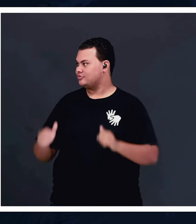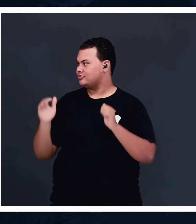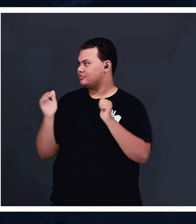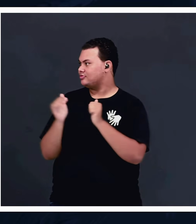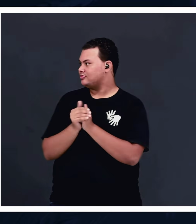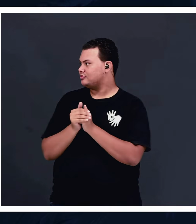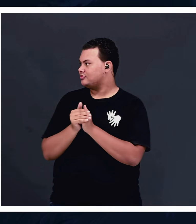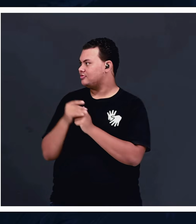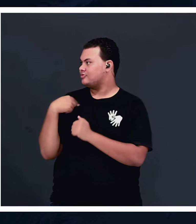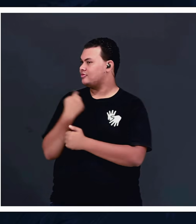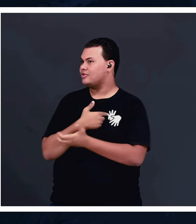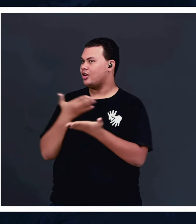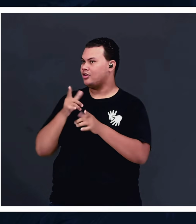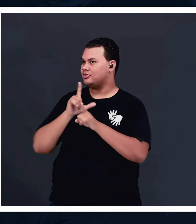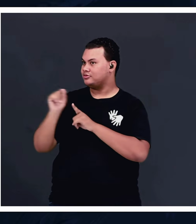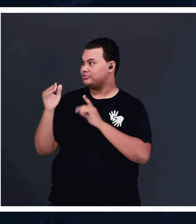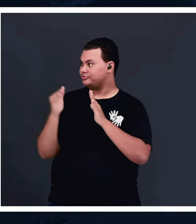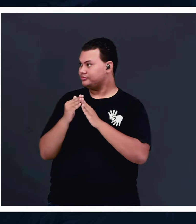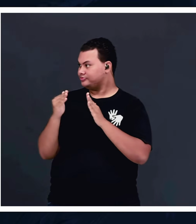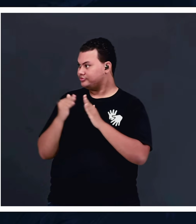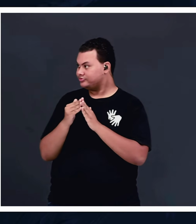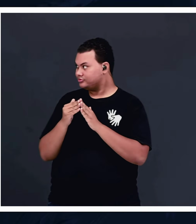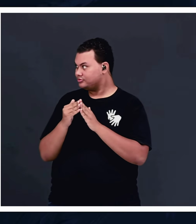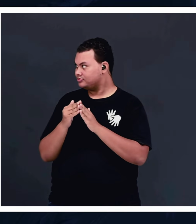Amém. Vamos para casa?